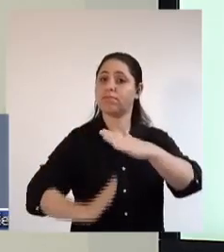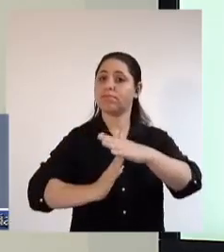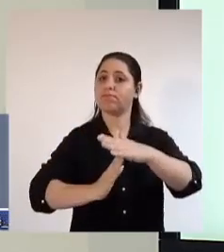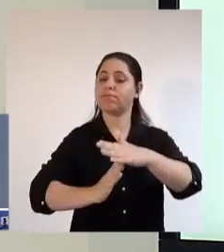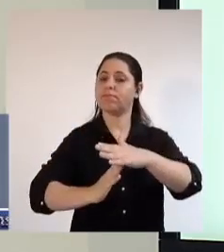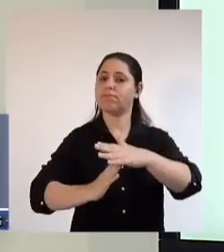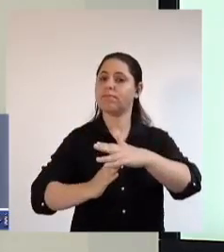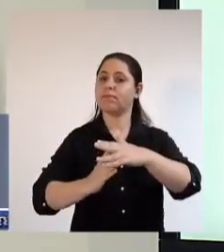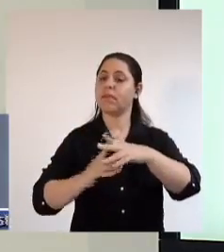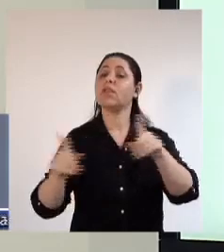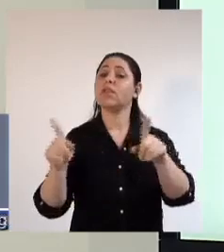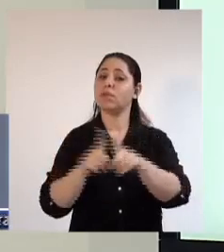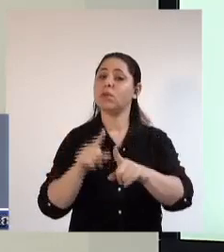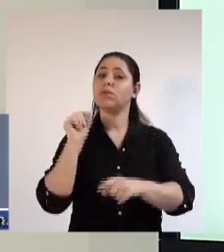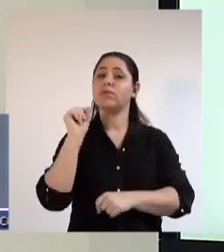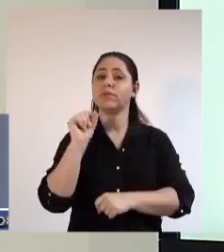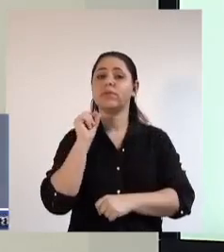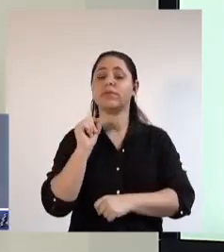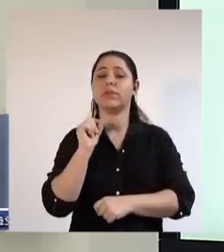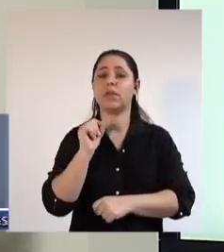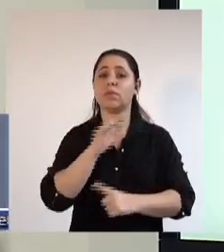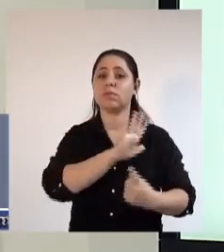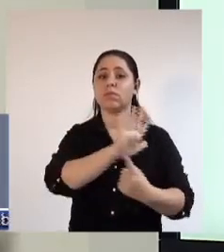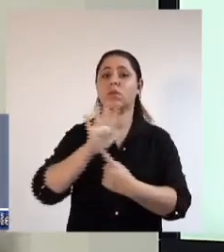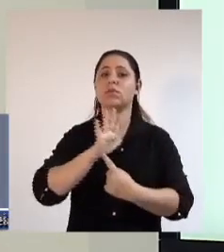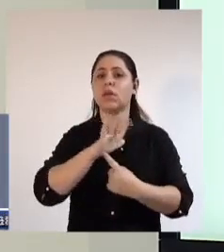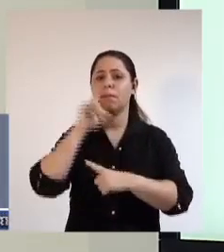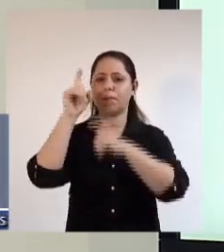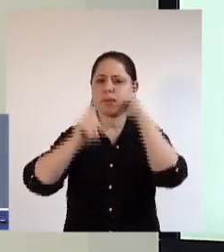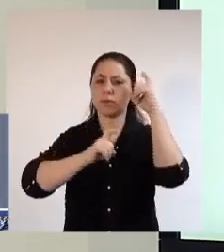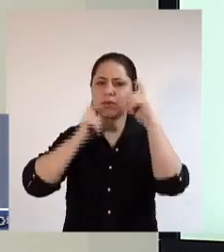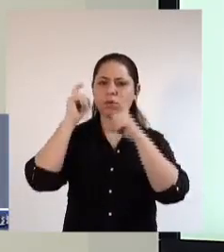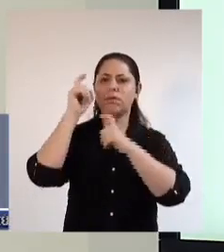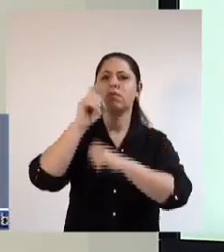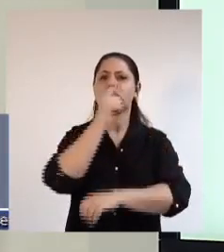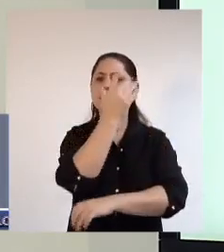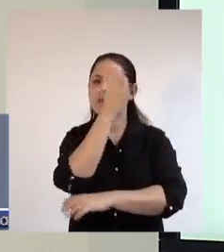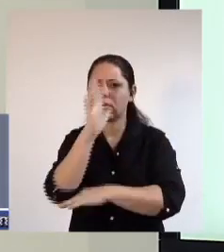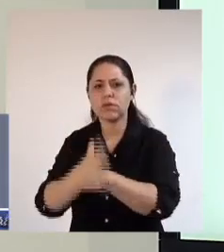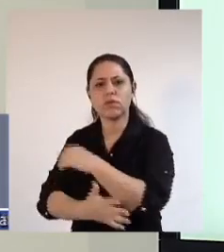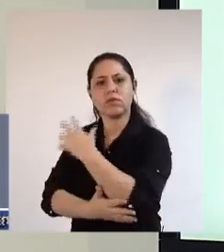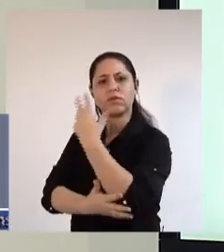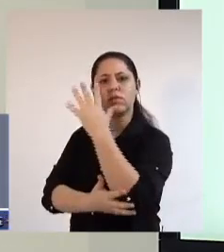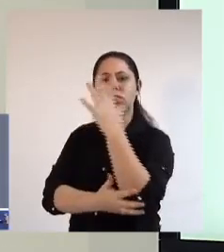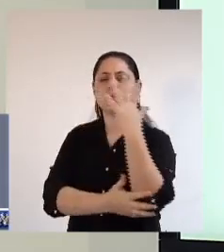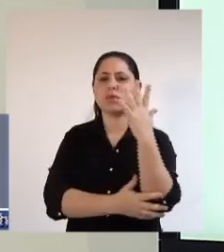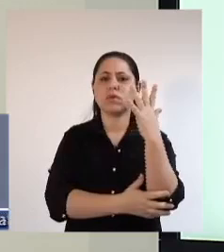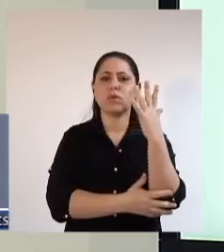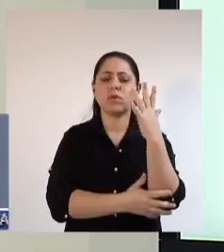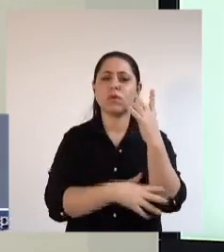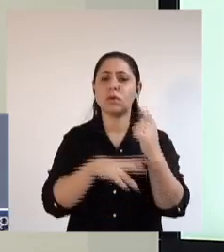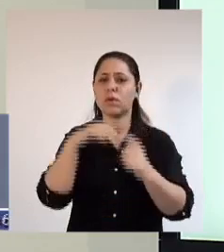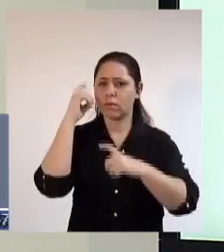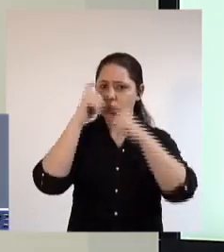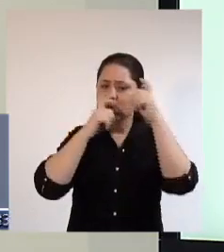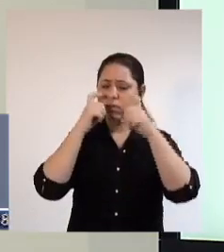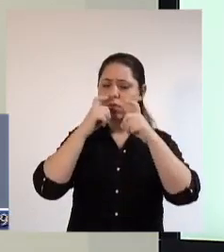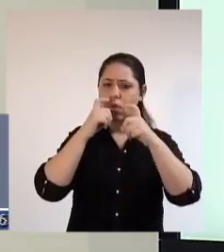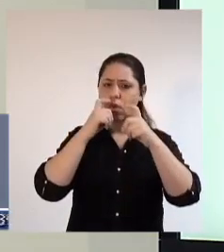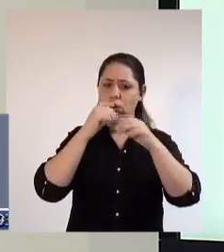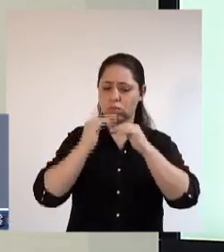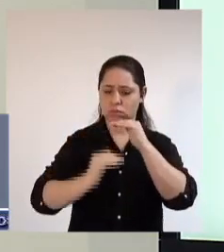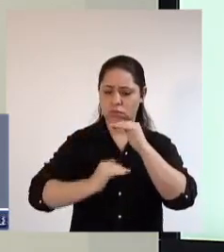meta pra poder inclusive é demonstrar sua preocupação com o ambiente e sua preocupação com o desenvolvimento